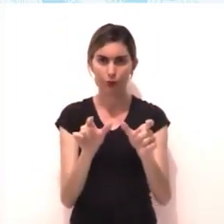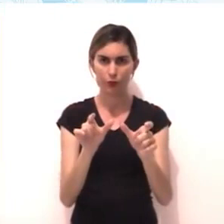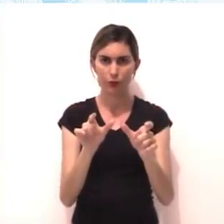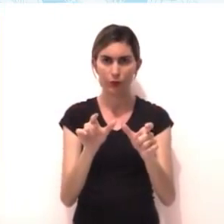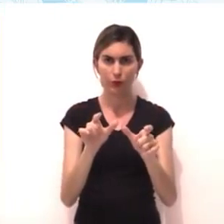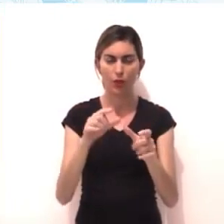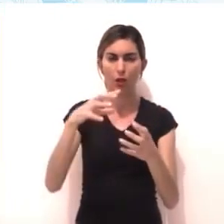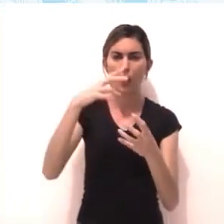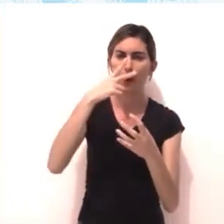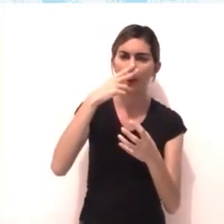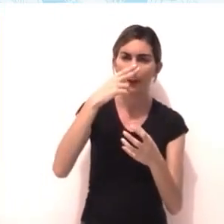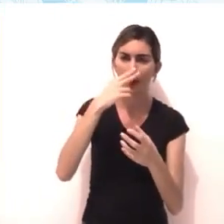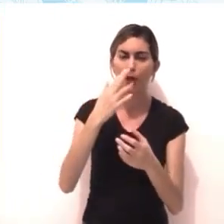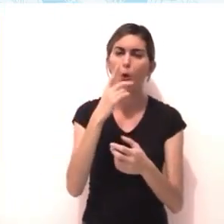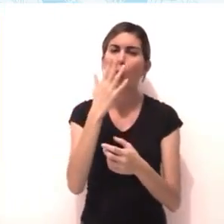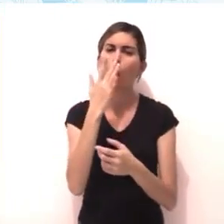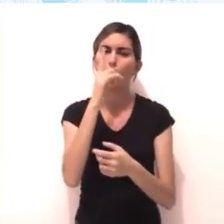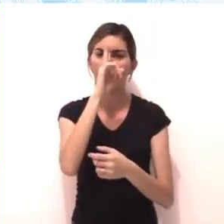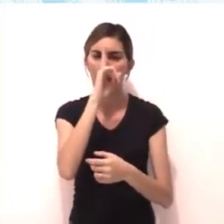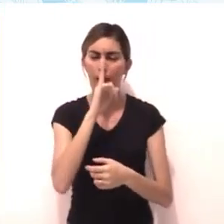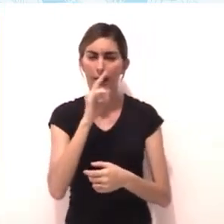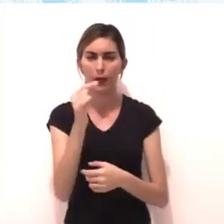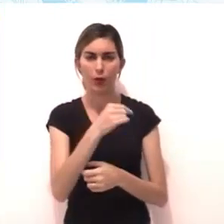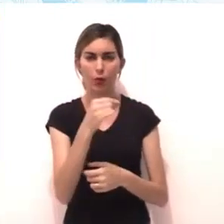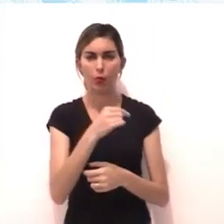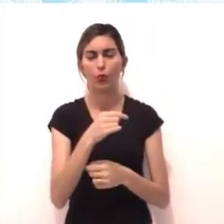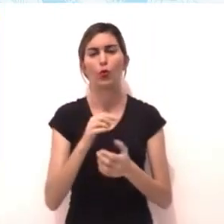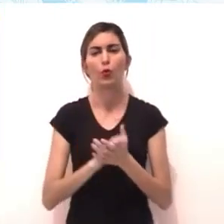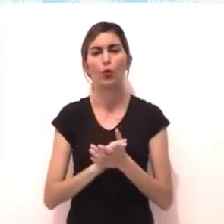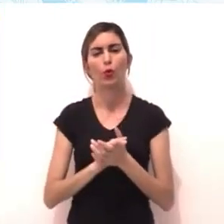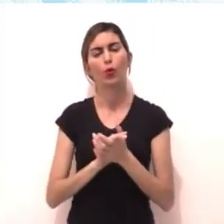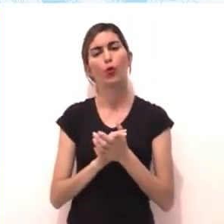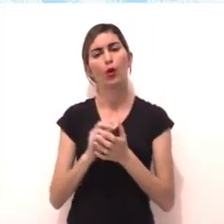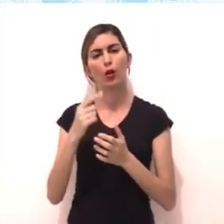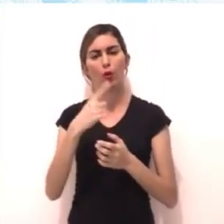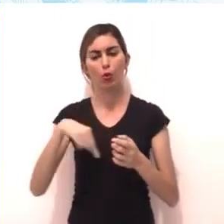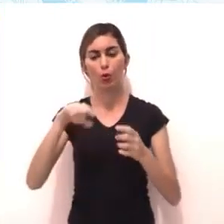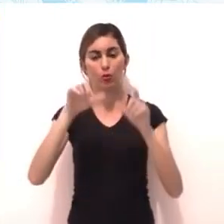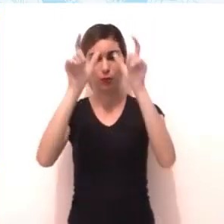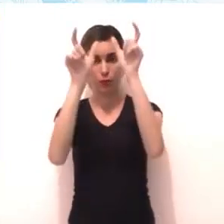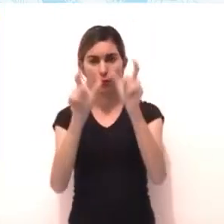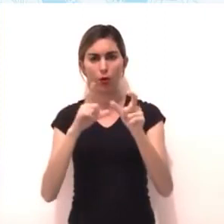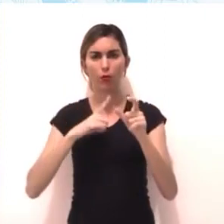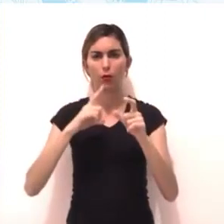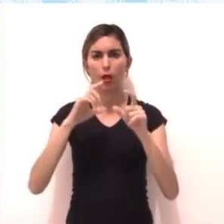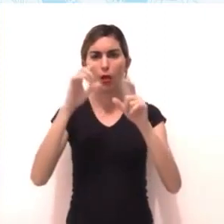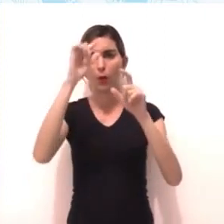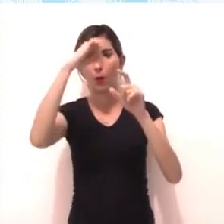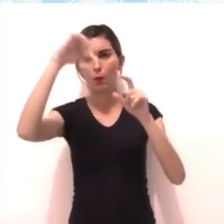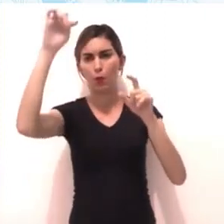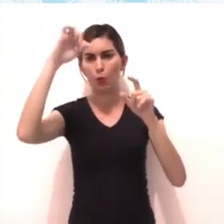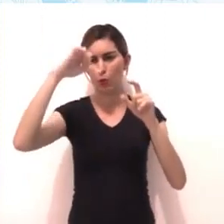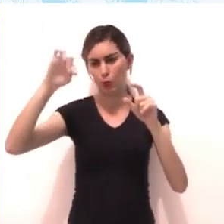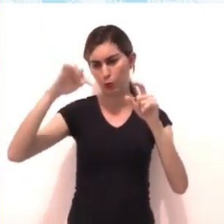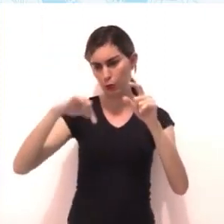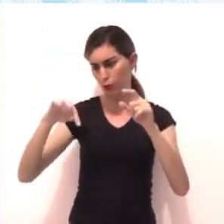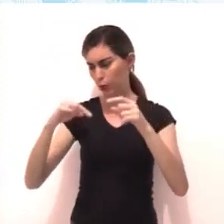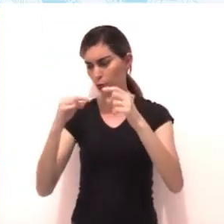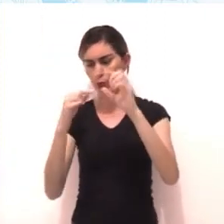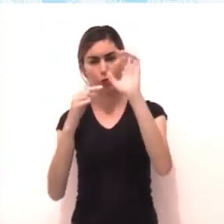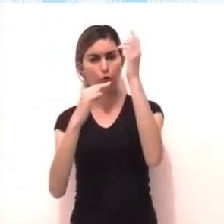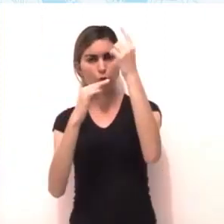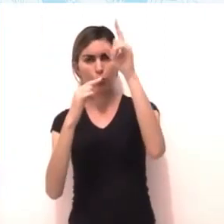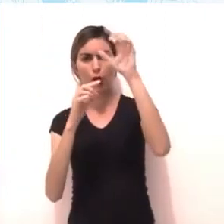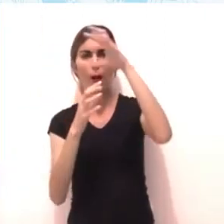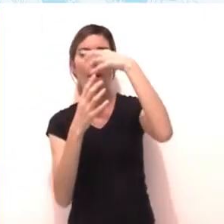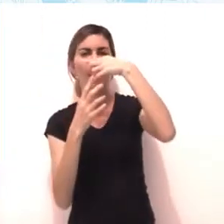um cacho que está na cor amarela. Esse aí é o alvéolo pulmonar. O nosso pulmão tem várias estruturas como essa, como se fosse